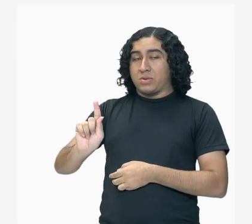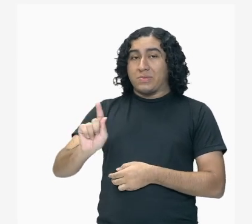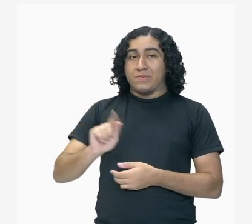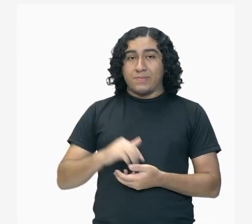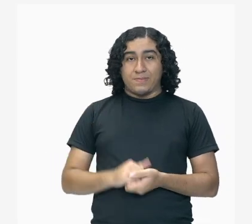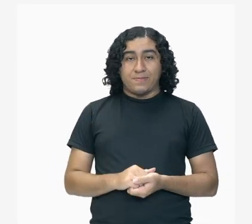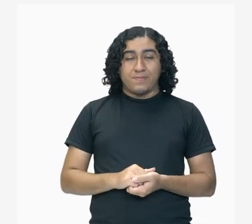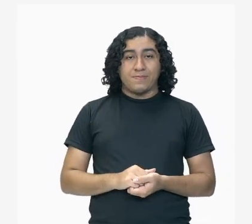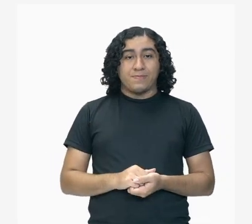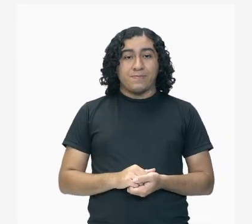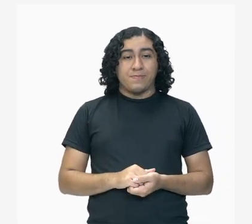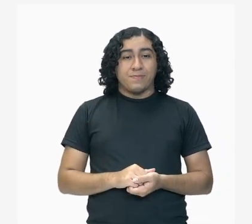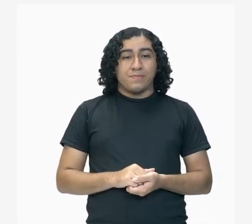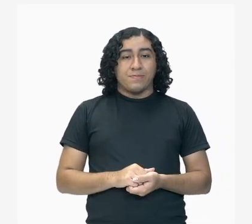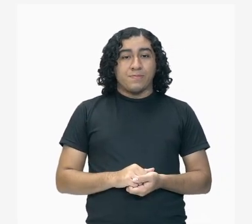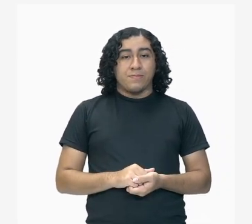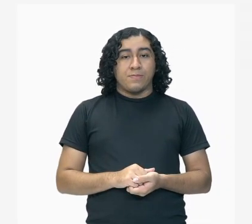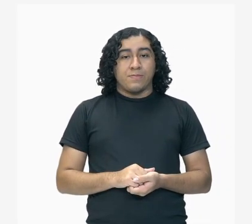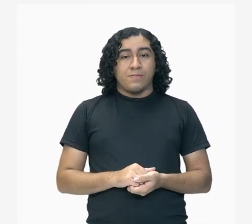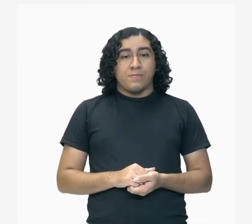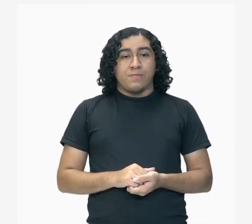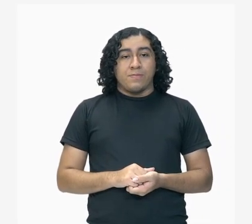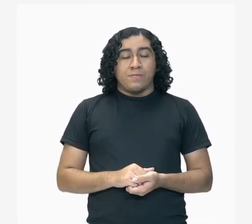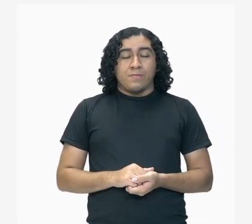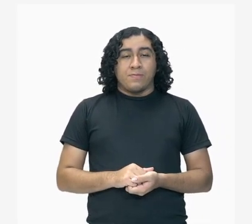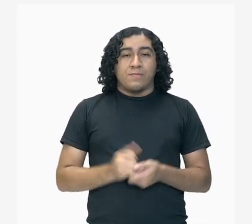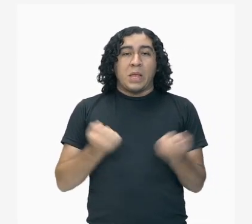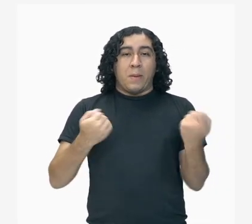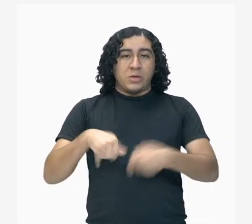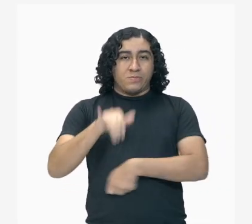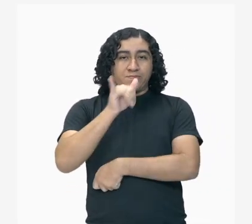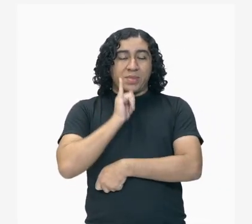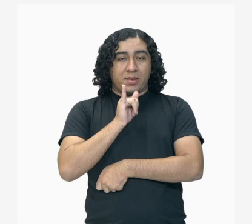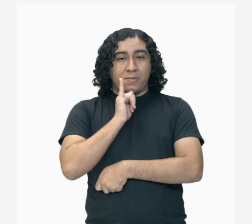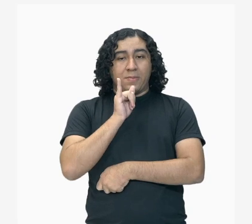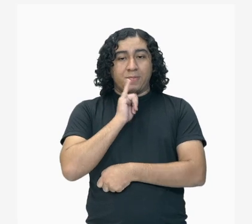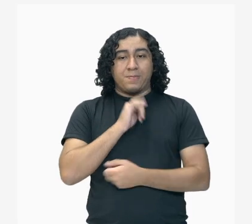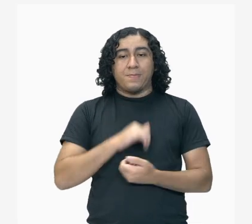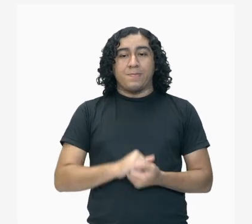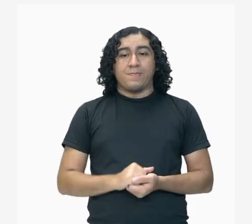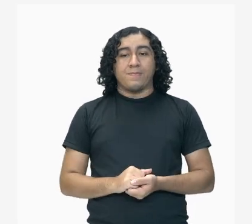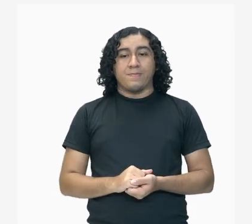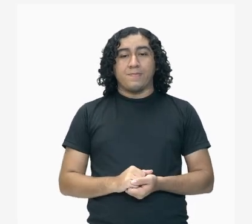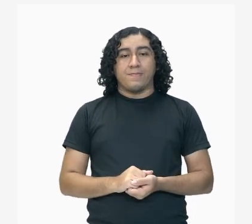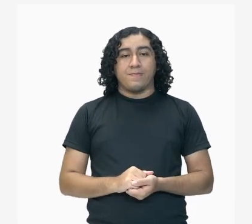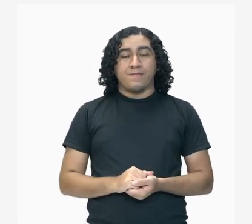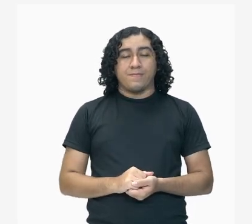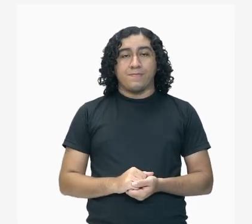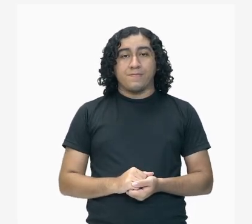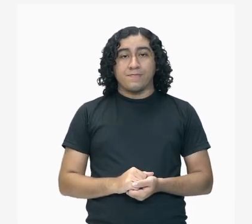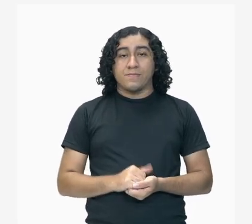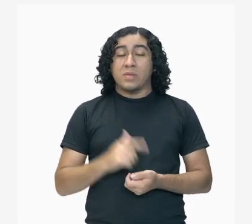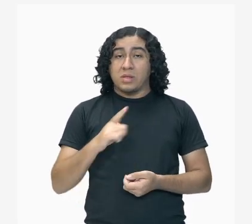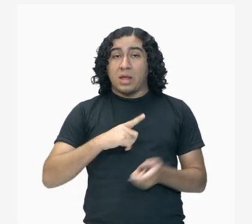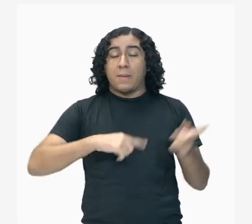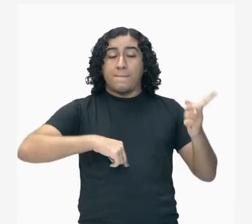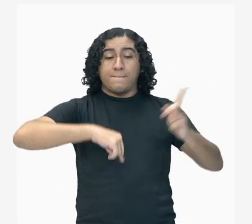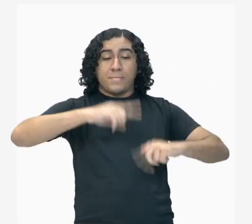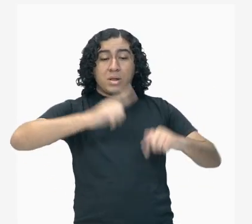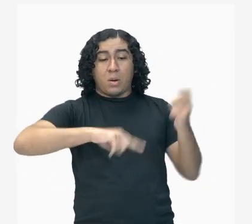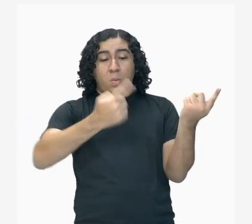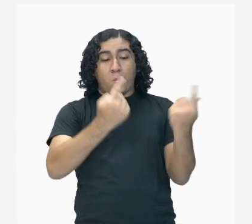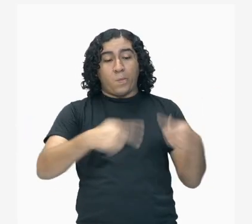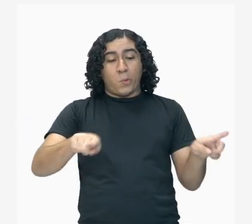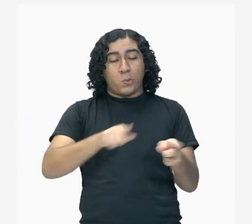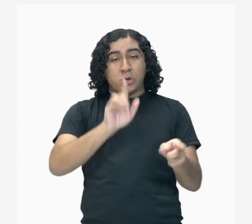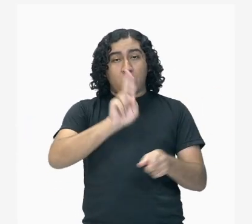quilogram nós podemos colocar como exemplo instrumentos musicais que utilizam